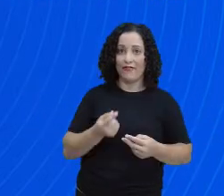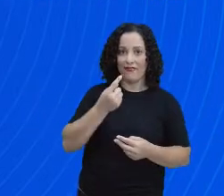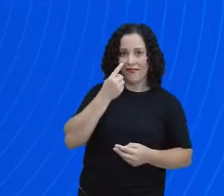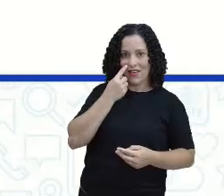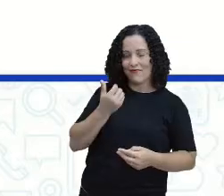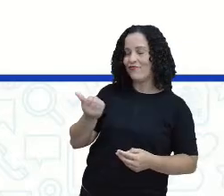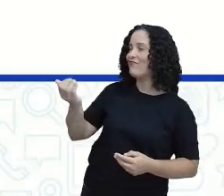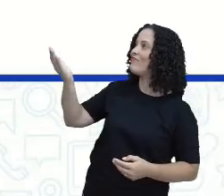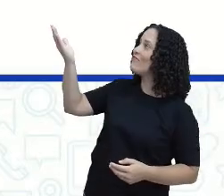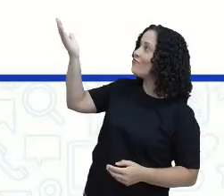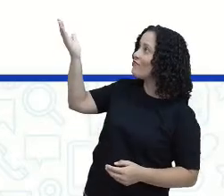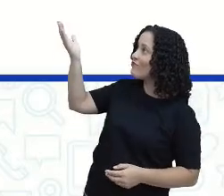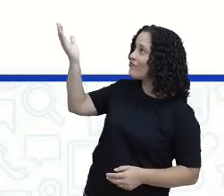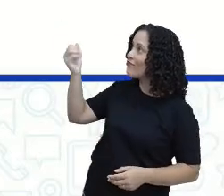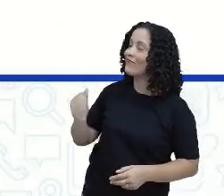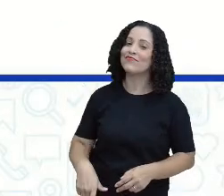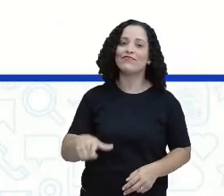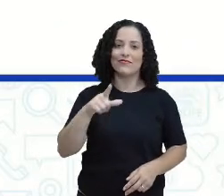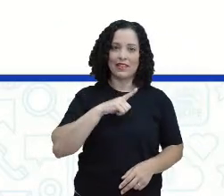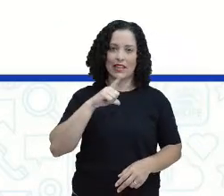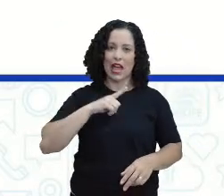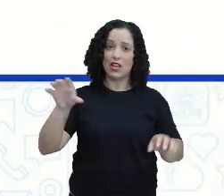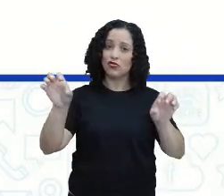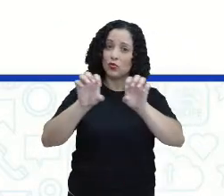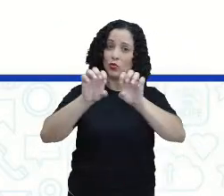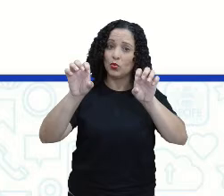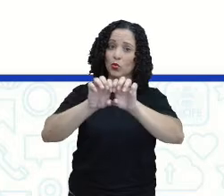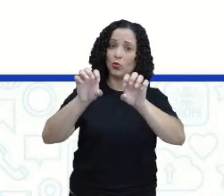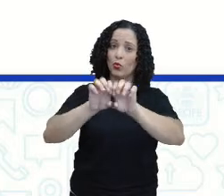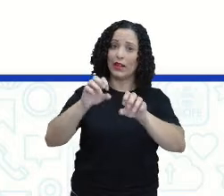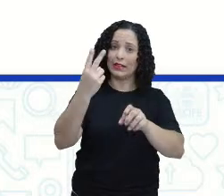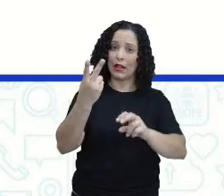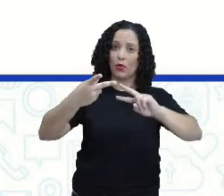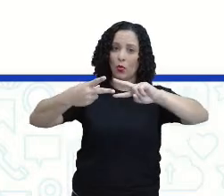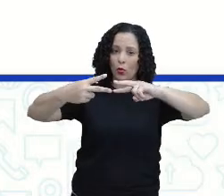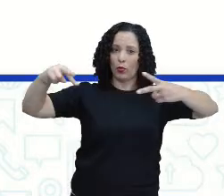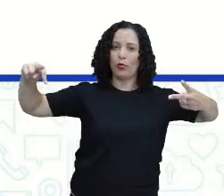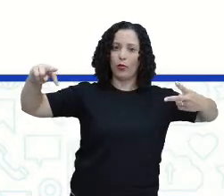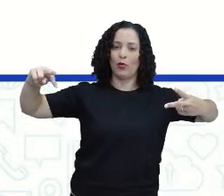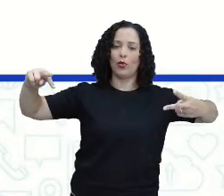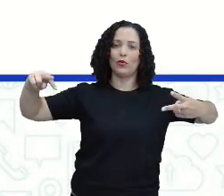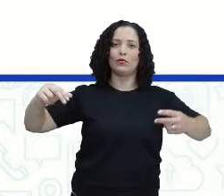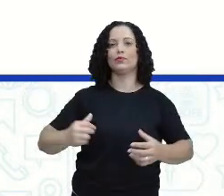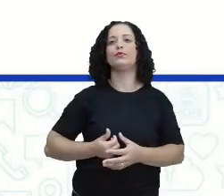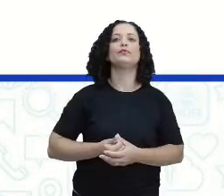aqui a estrutura do DNA. Estrutura em dupla hélice, tá certo?